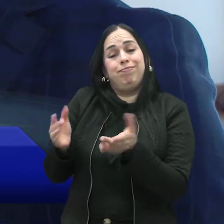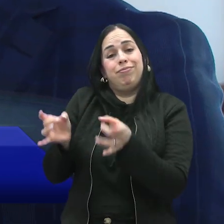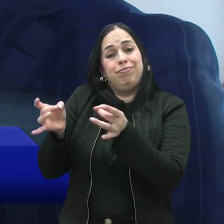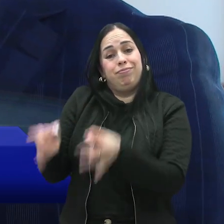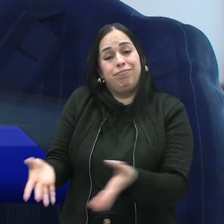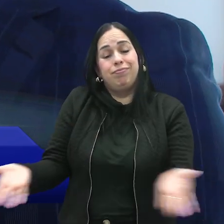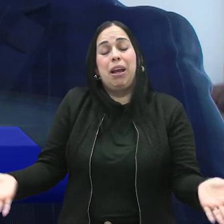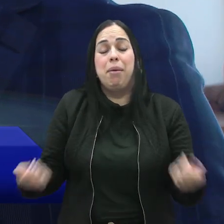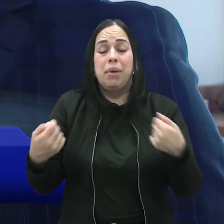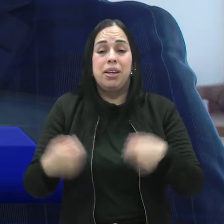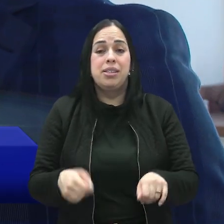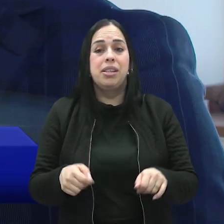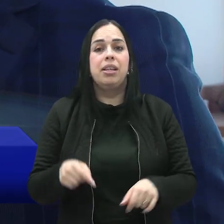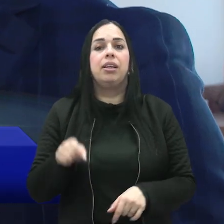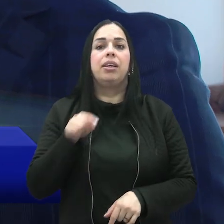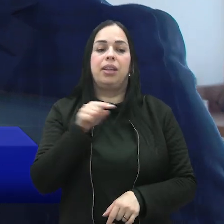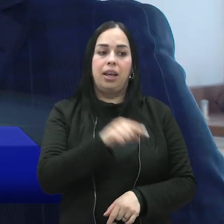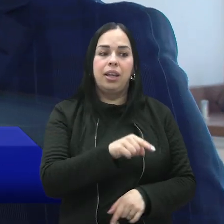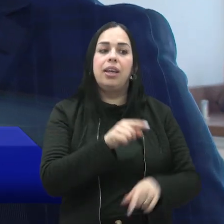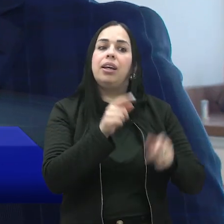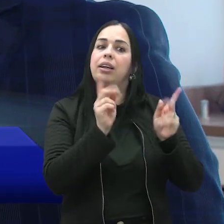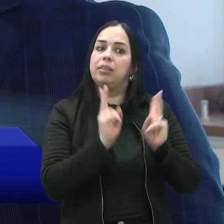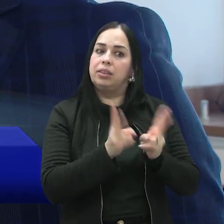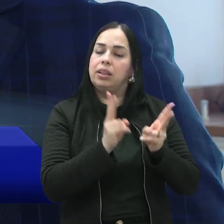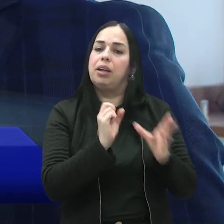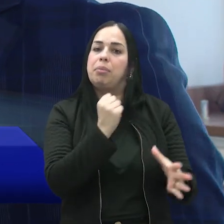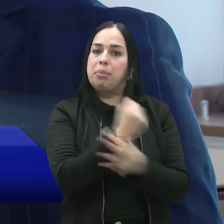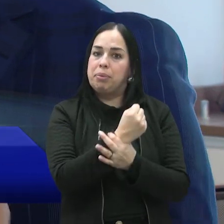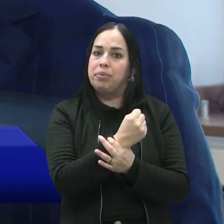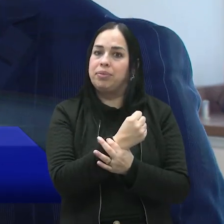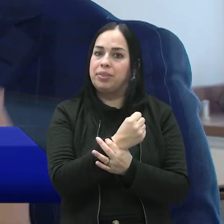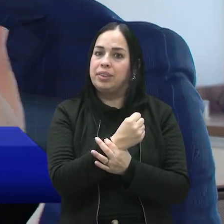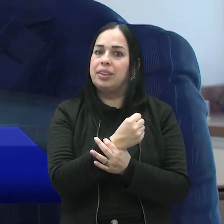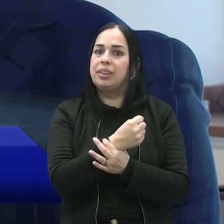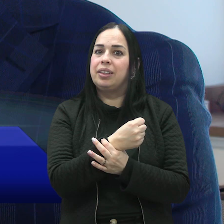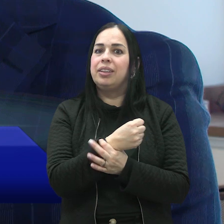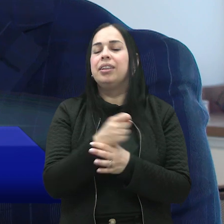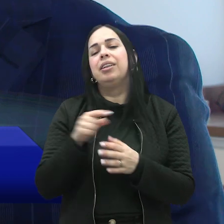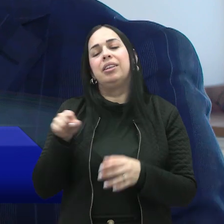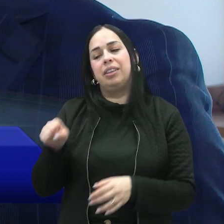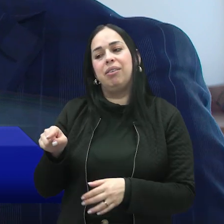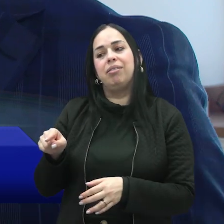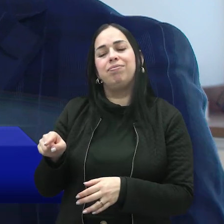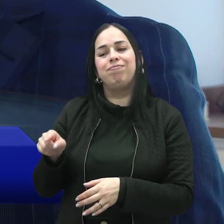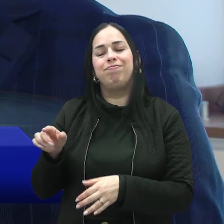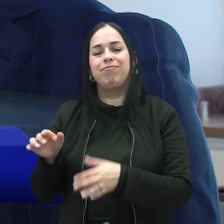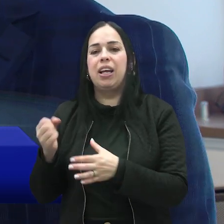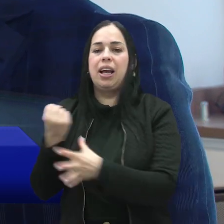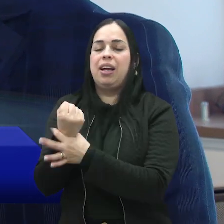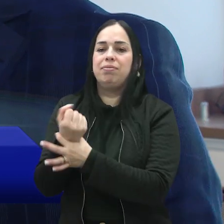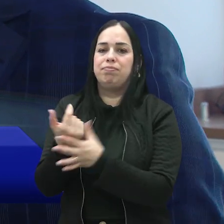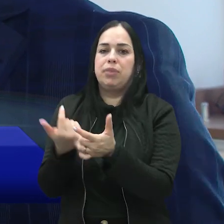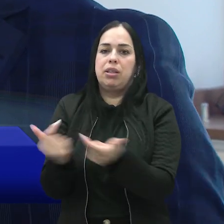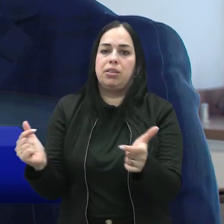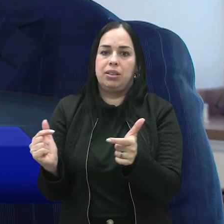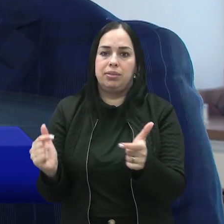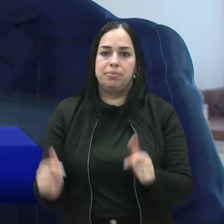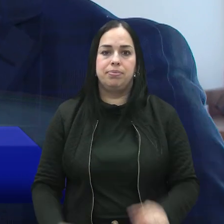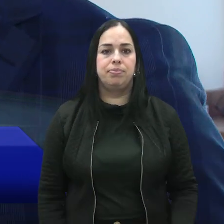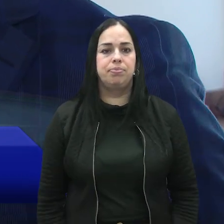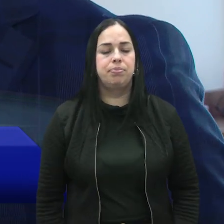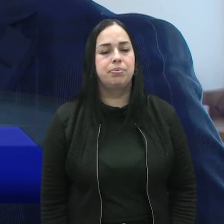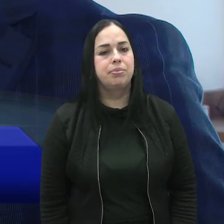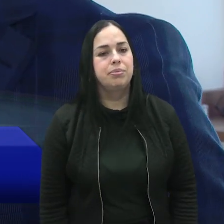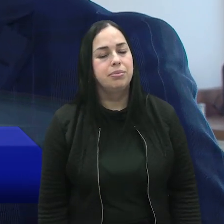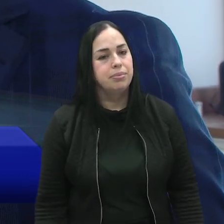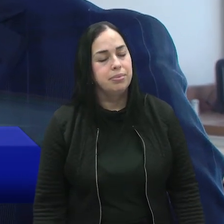Então você tem uma menor garantia de continuar naquela sua residência. A compra, nesse caso, te dá maior garantia de ficar ali como a sua